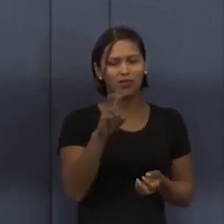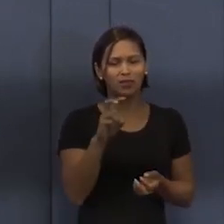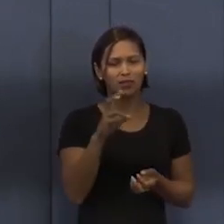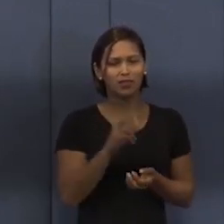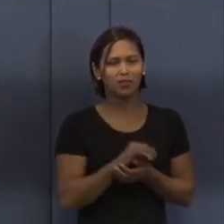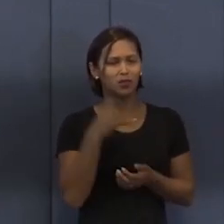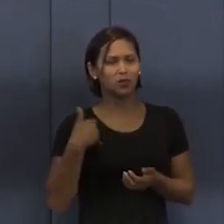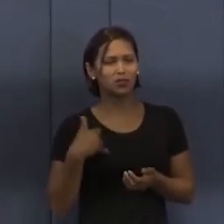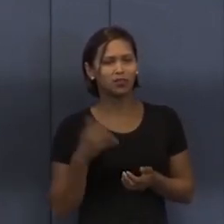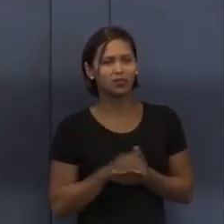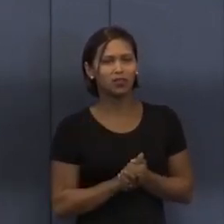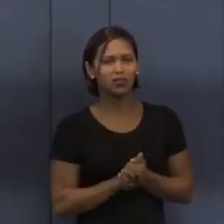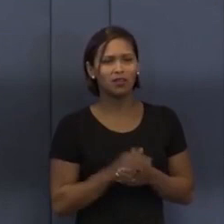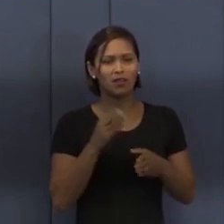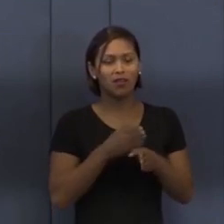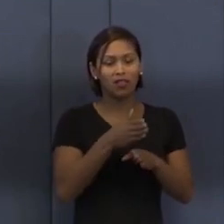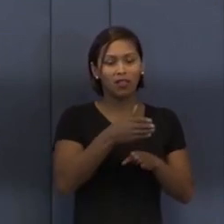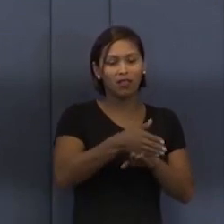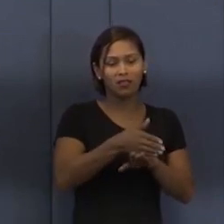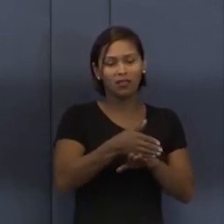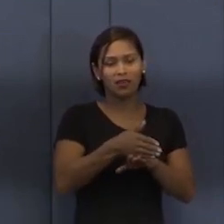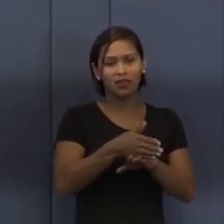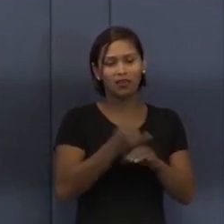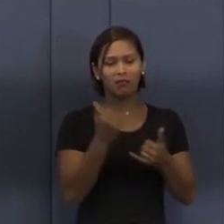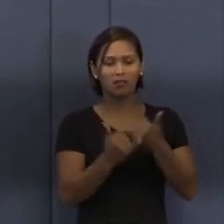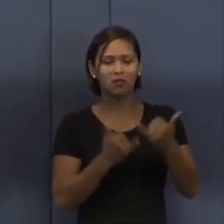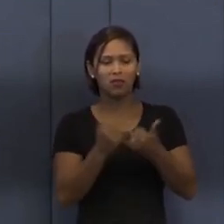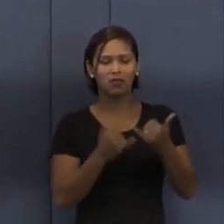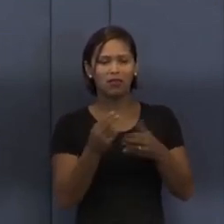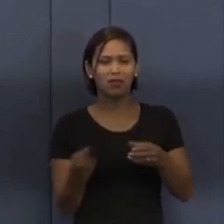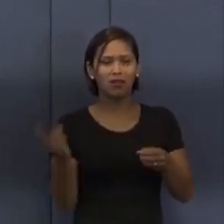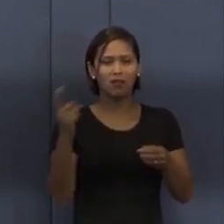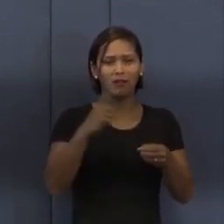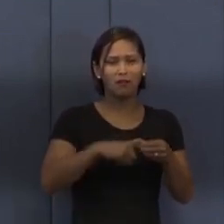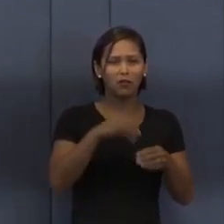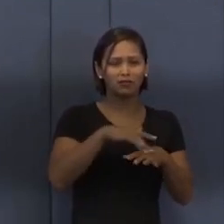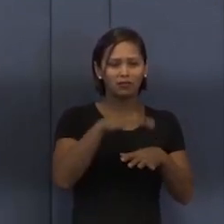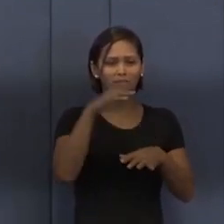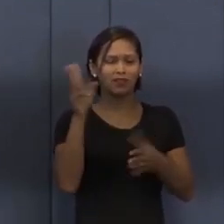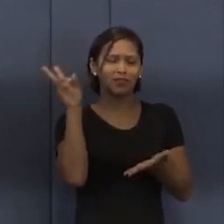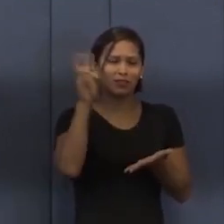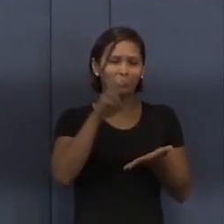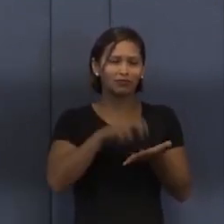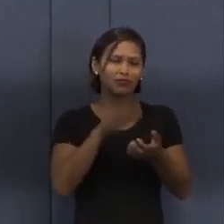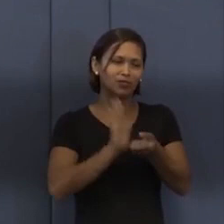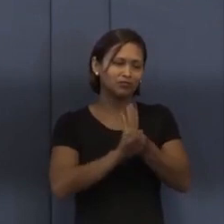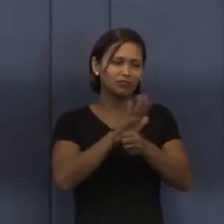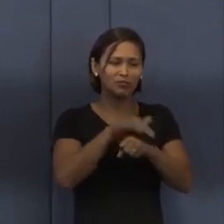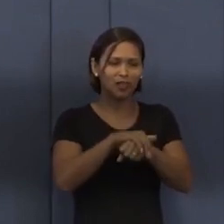novo, 5 anos, né? Às vezes ele sai. Às vezes ele sai para brincar, volta meia-noite, assim. Então, igual gato,